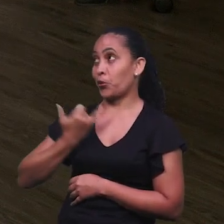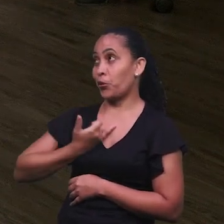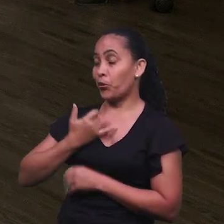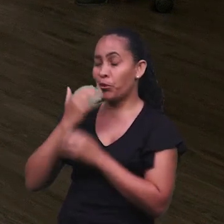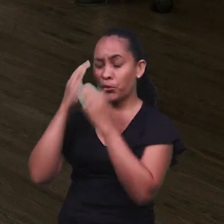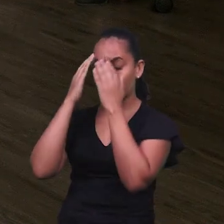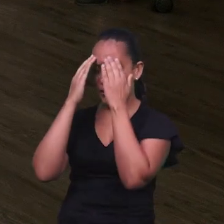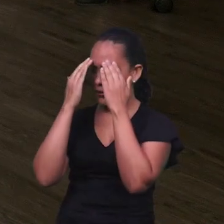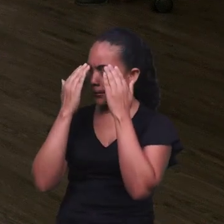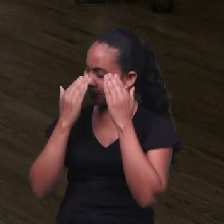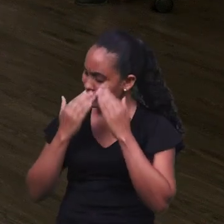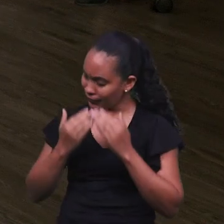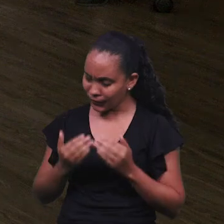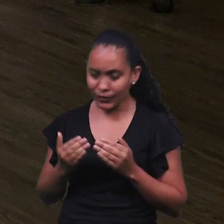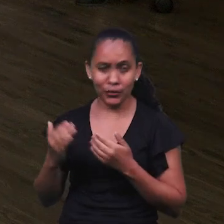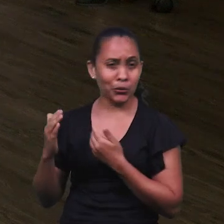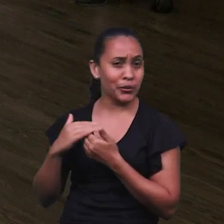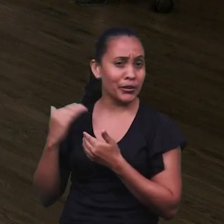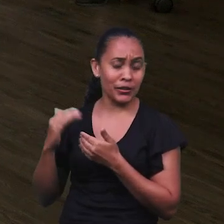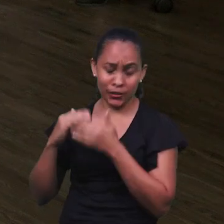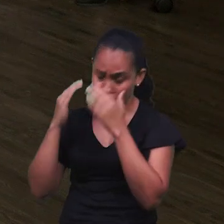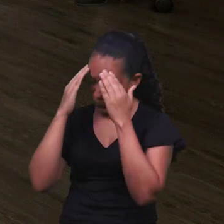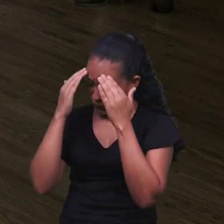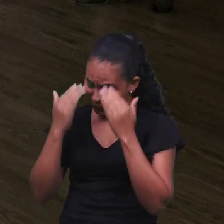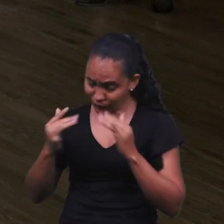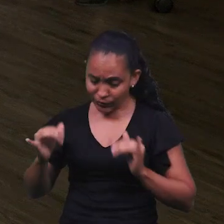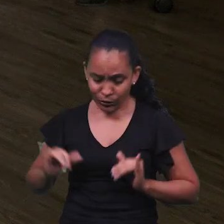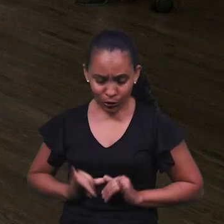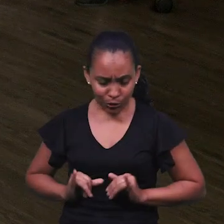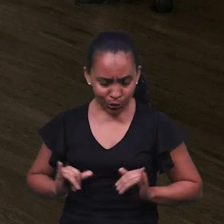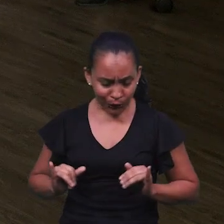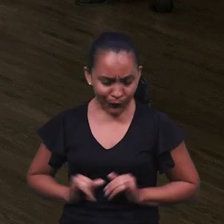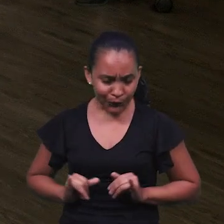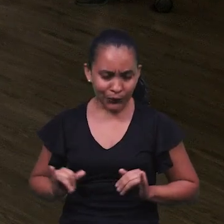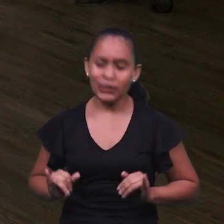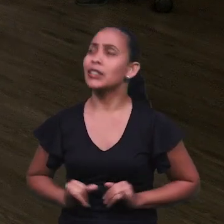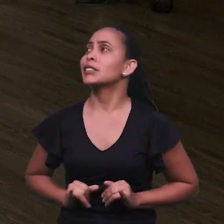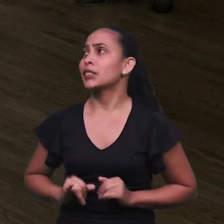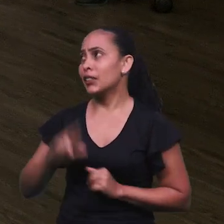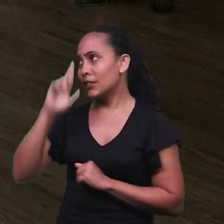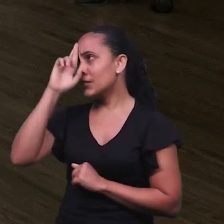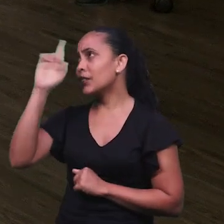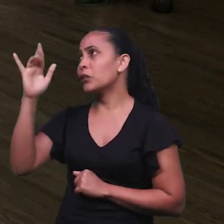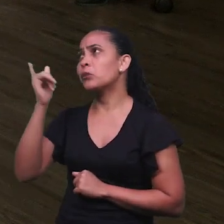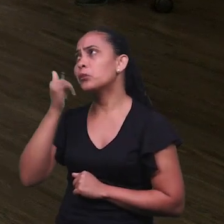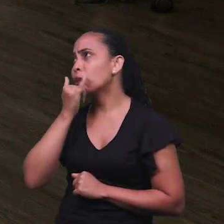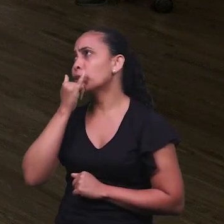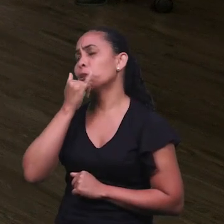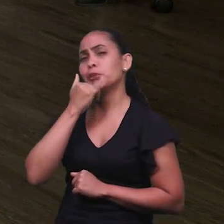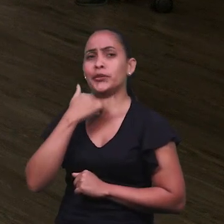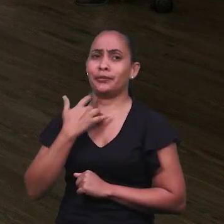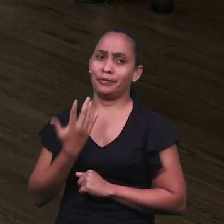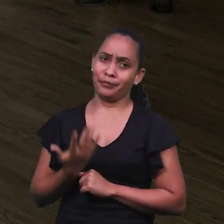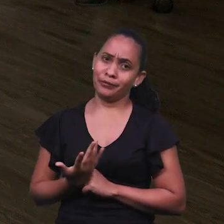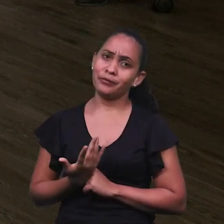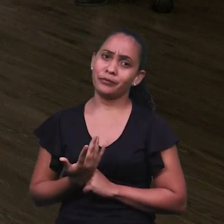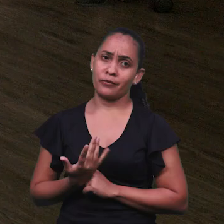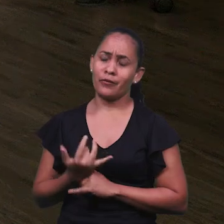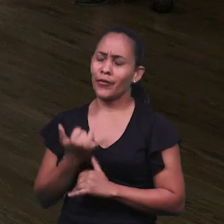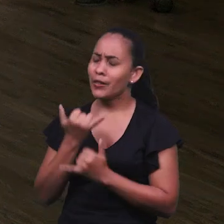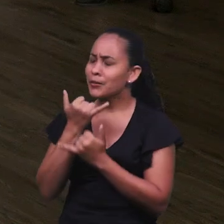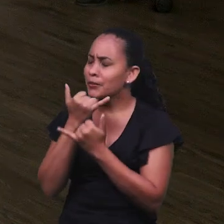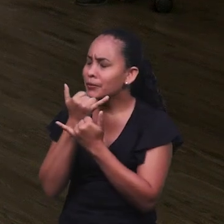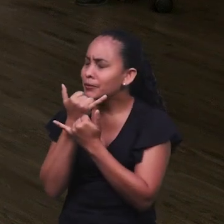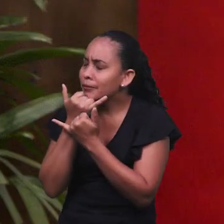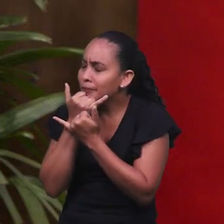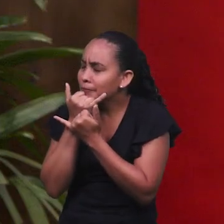Senhor, eu não obedeci o conselho, e agora estou amagando aqui um sofrimento. Senhor, me perdoa. Vai aos